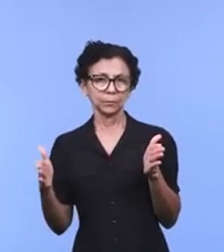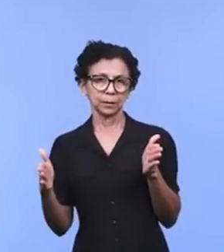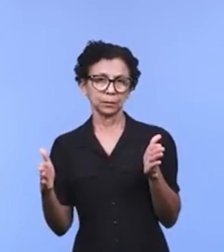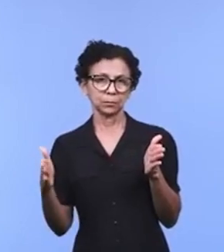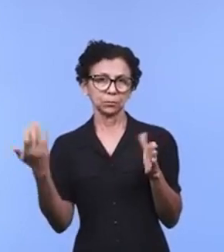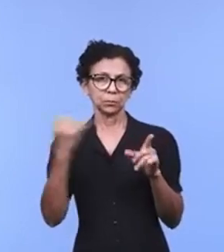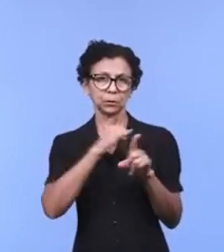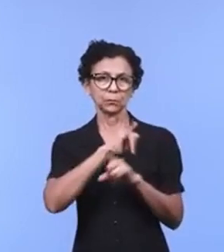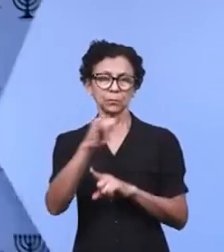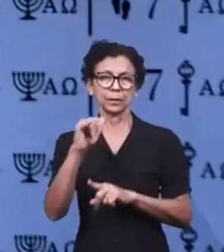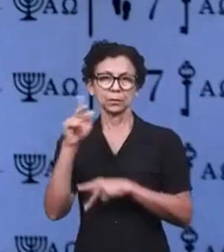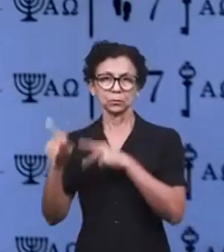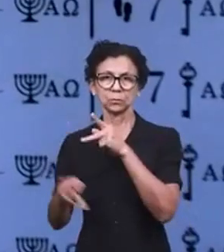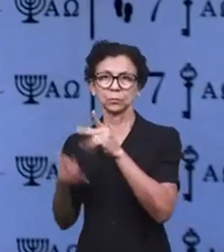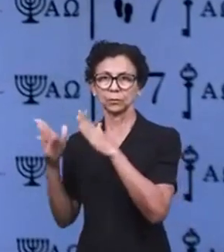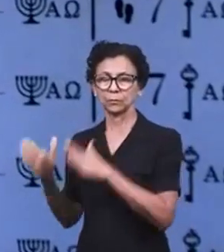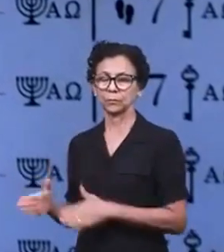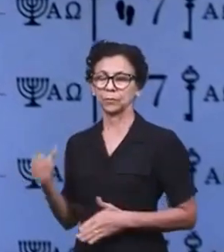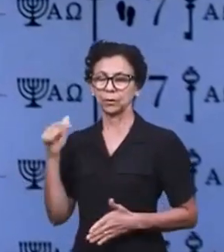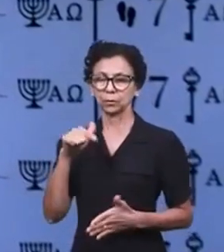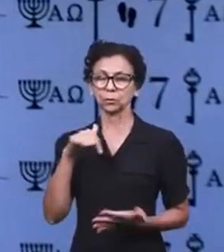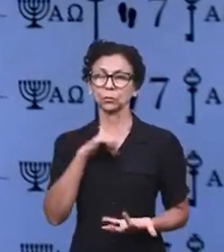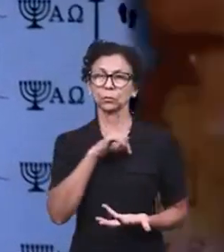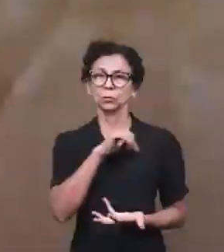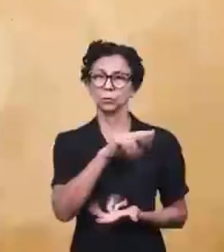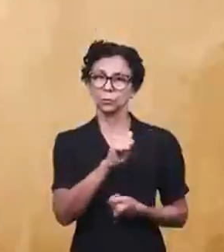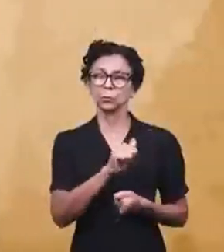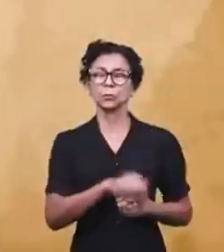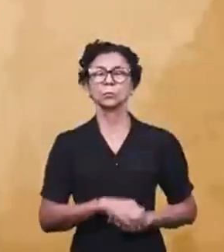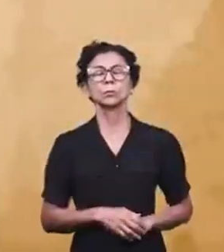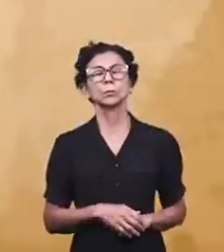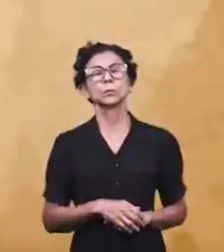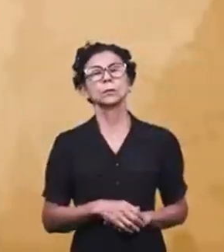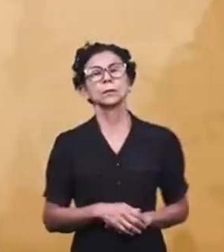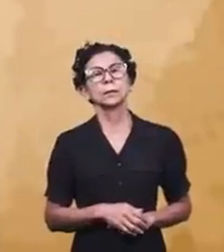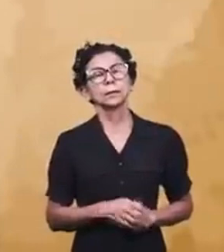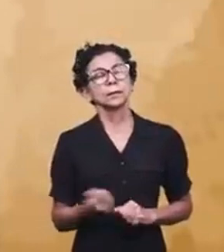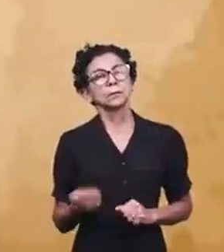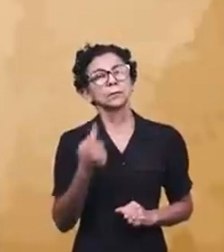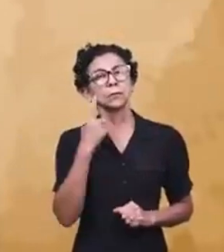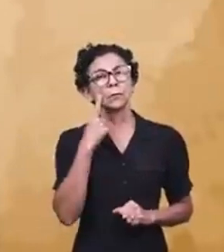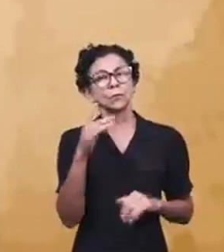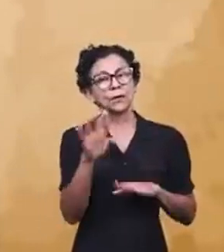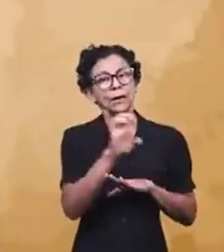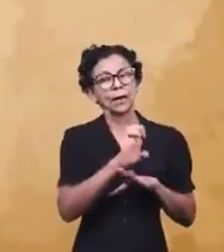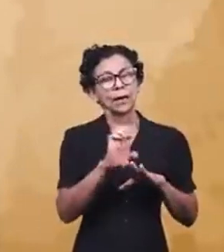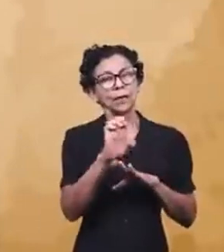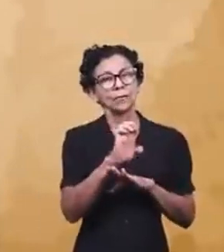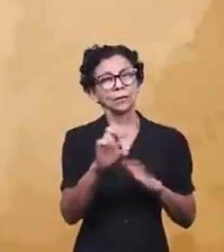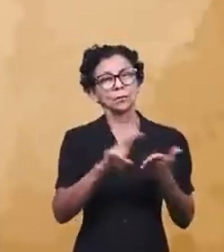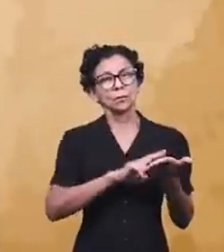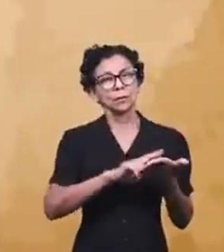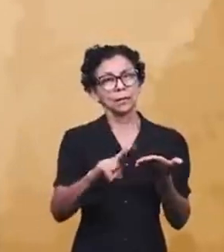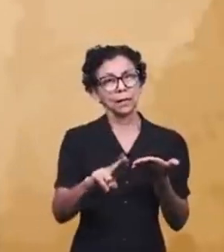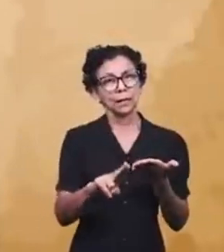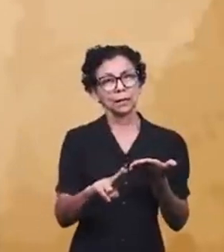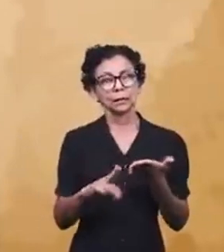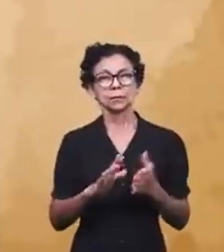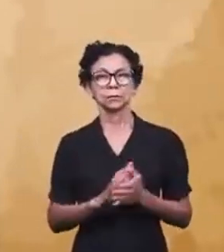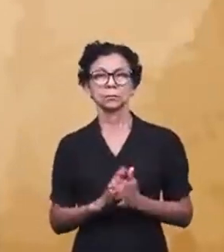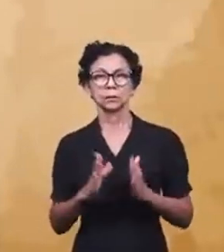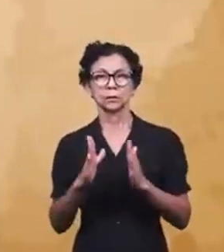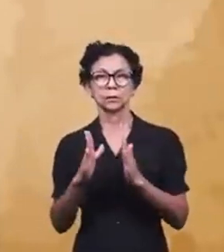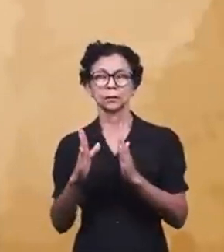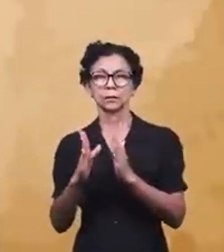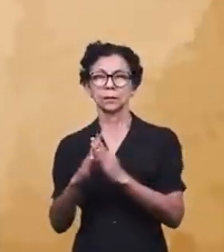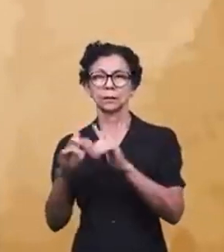da Igreja no mundo. A primeira carta, o período profético de Éfeso, a Igreja Apostólica,